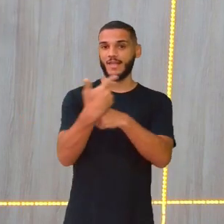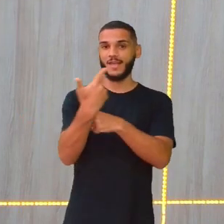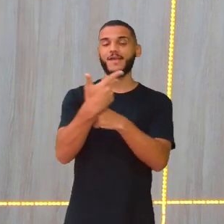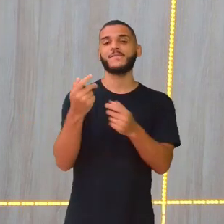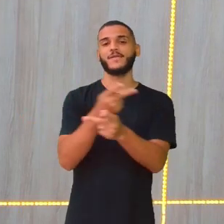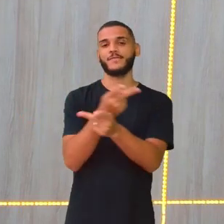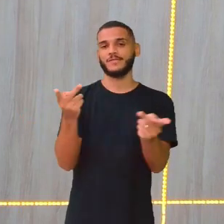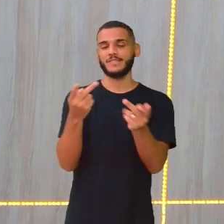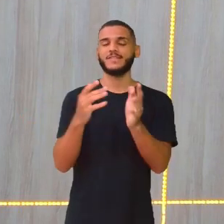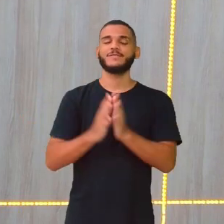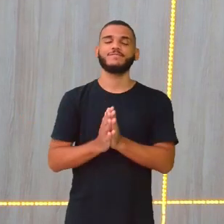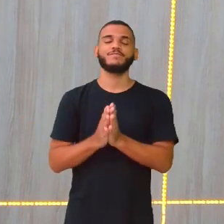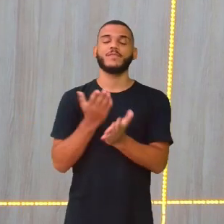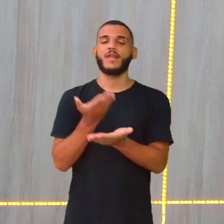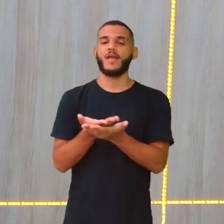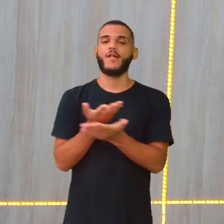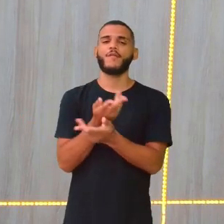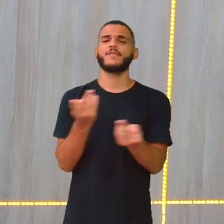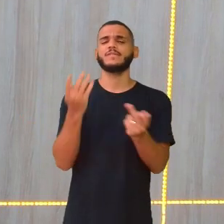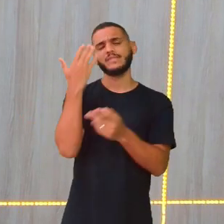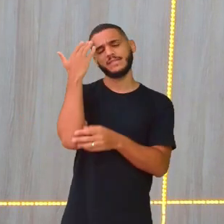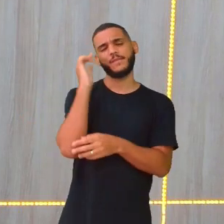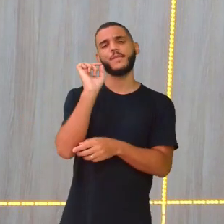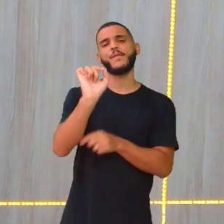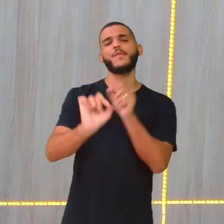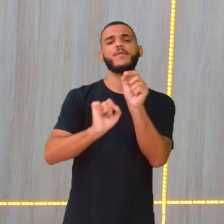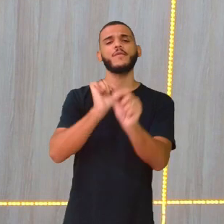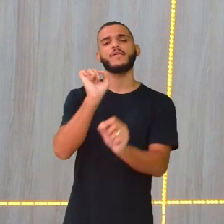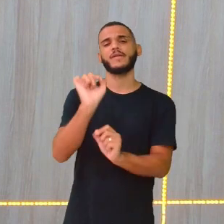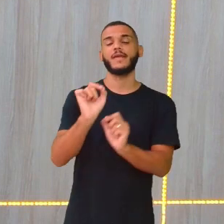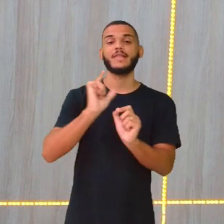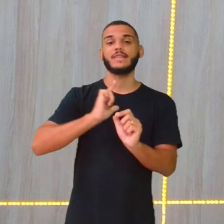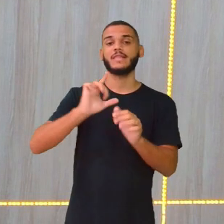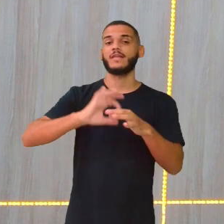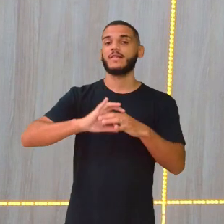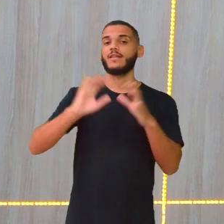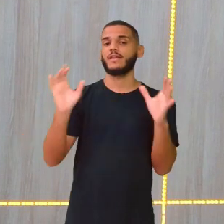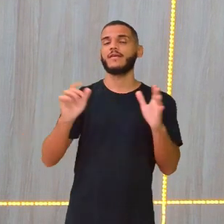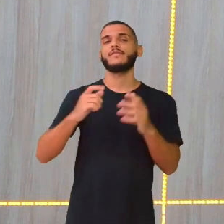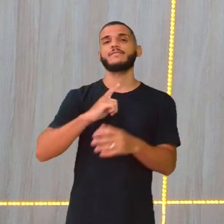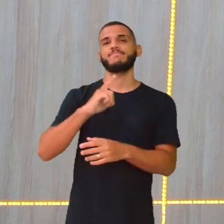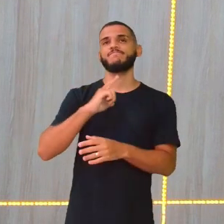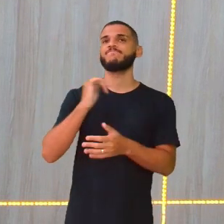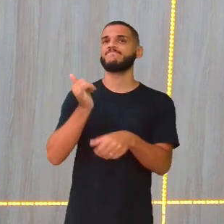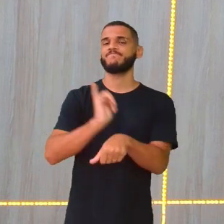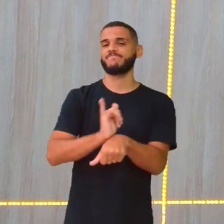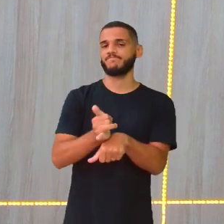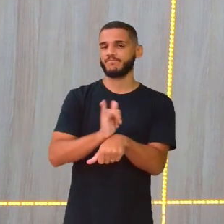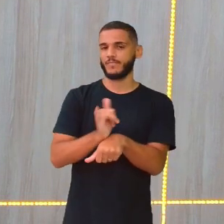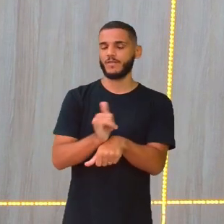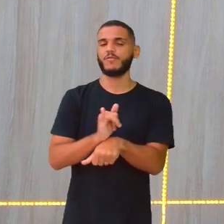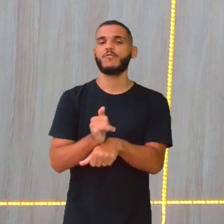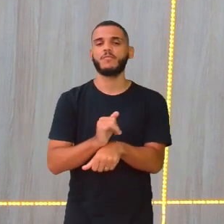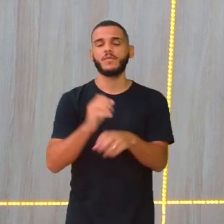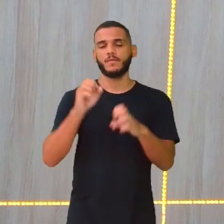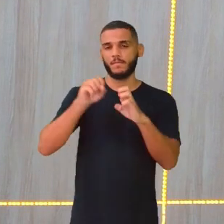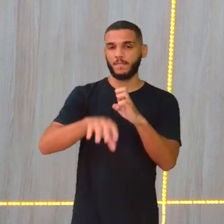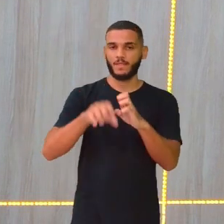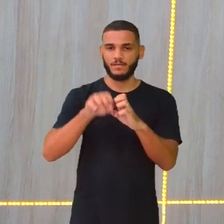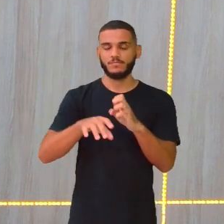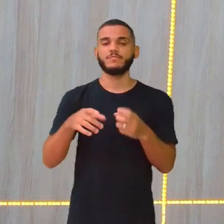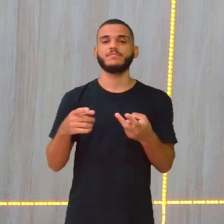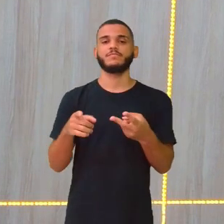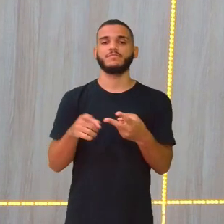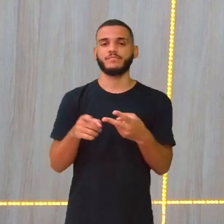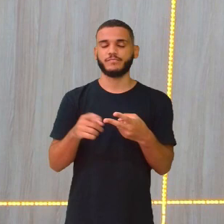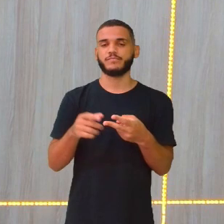tá? Aula esta que vocês sabem está disponível tanto no nosso canal do YouTube Educa Recife, quanto